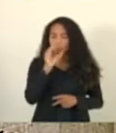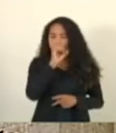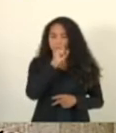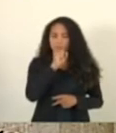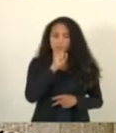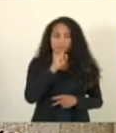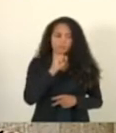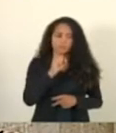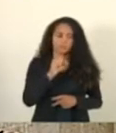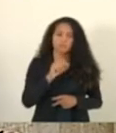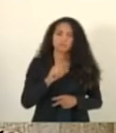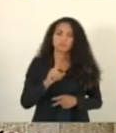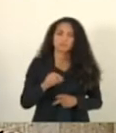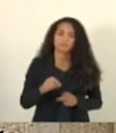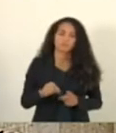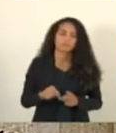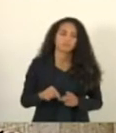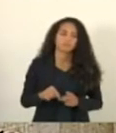Um deles